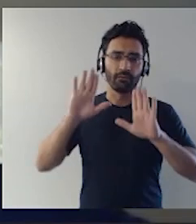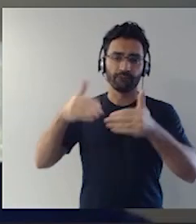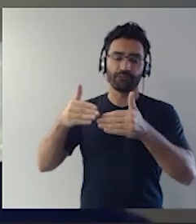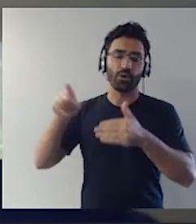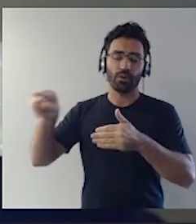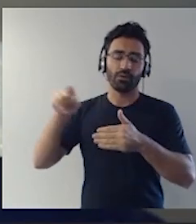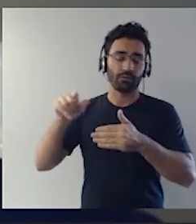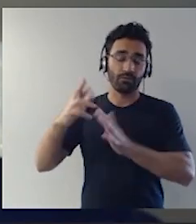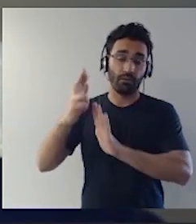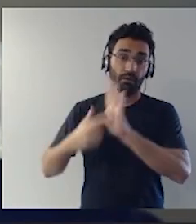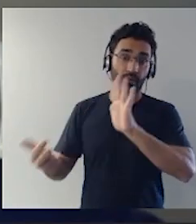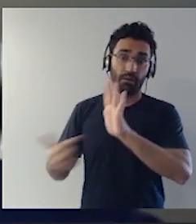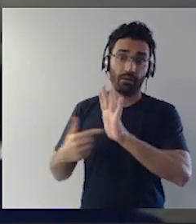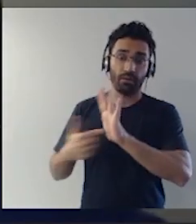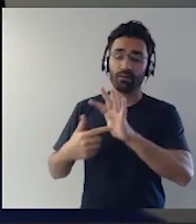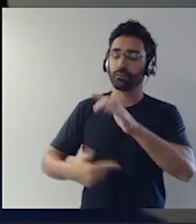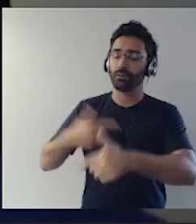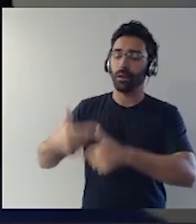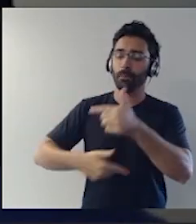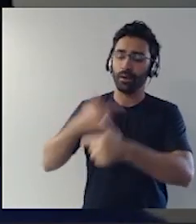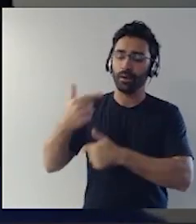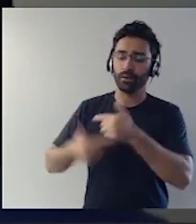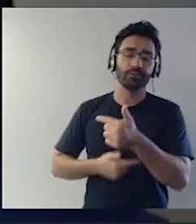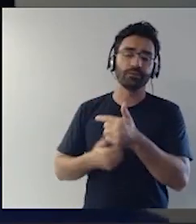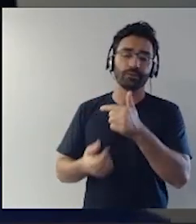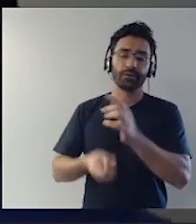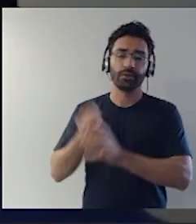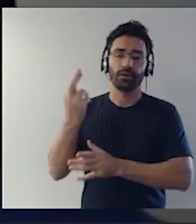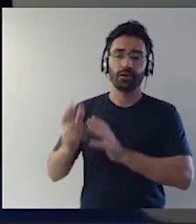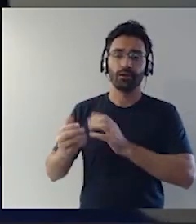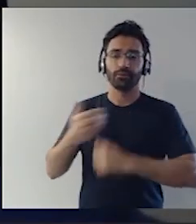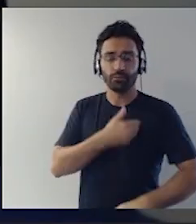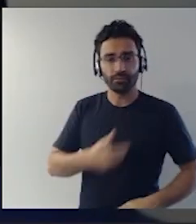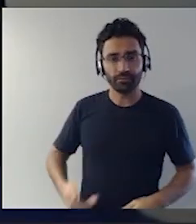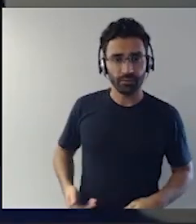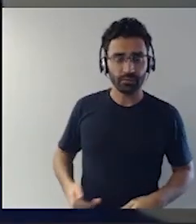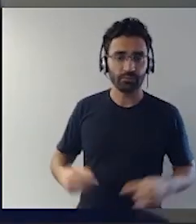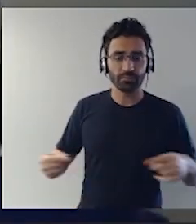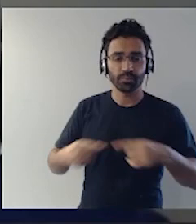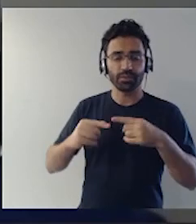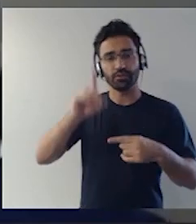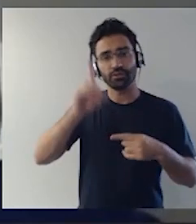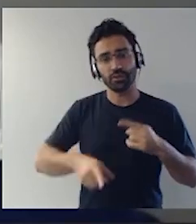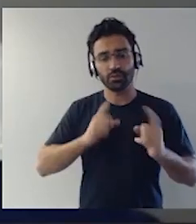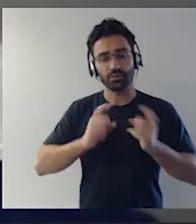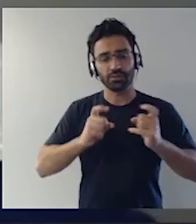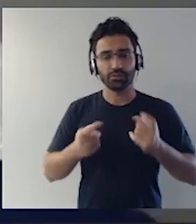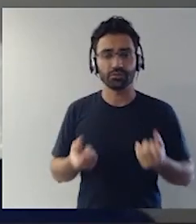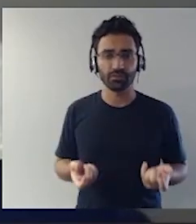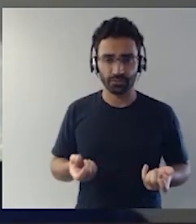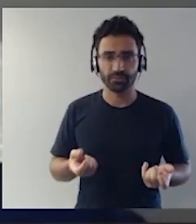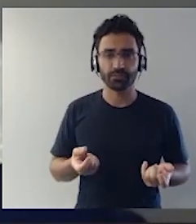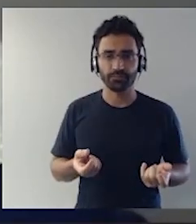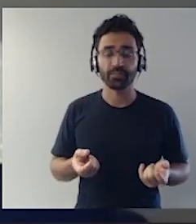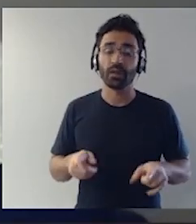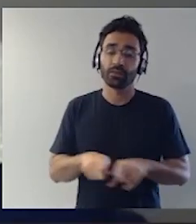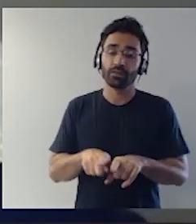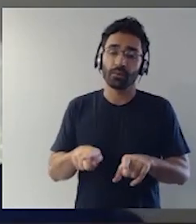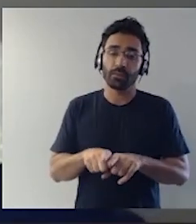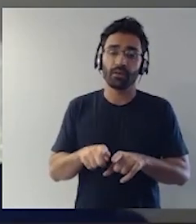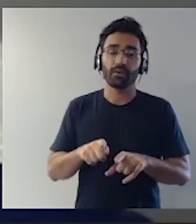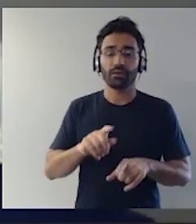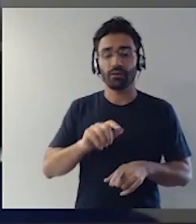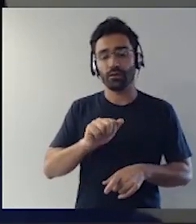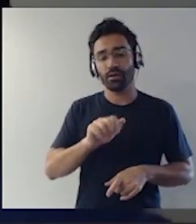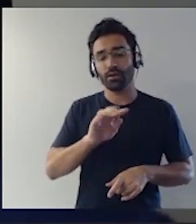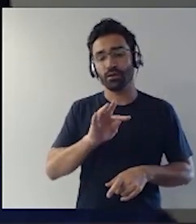regule apenas as atividades da administração pública, para ser um direito administrativo substancial, que regula também as atividades